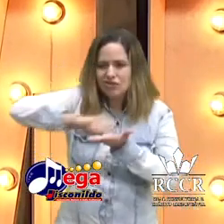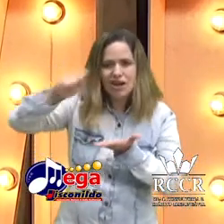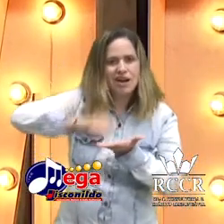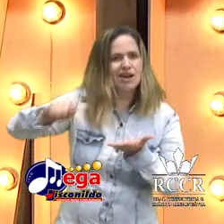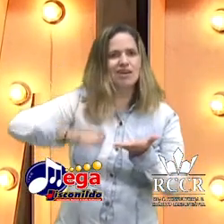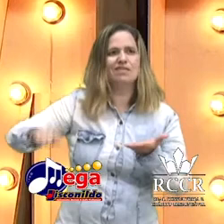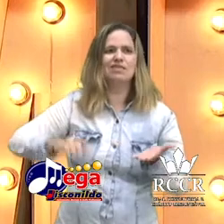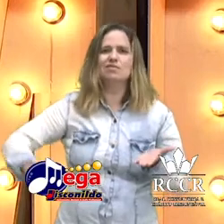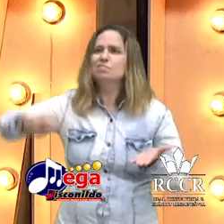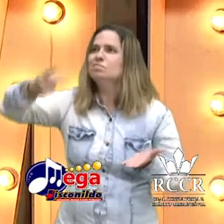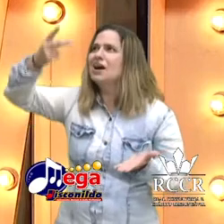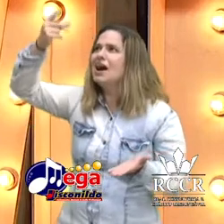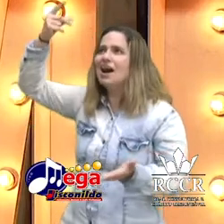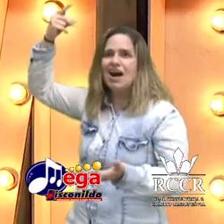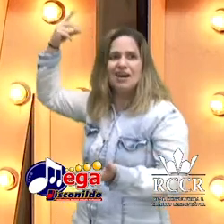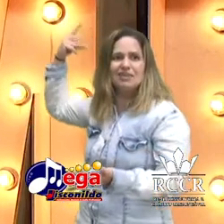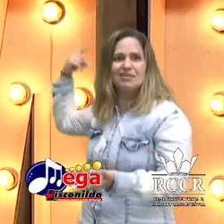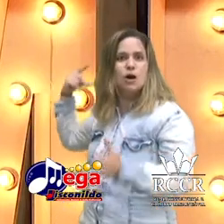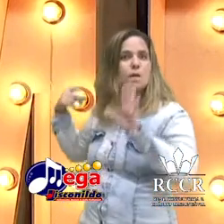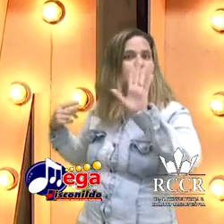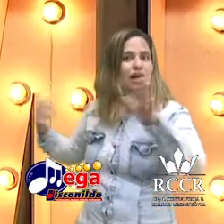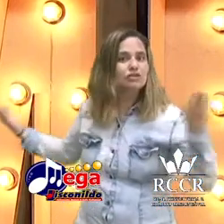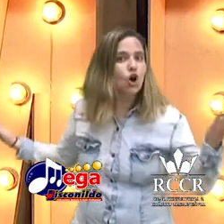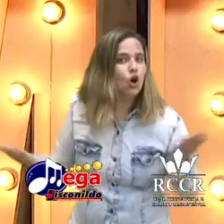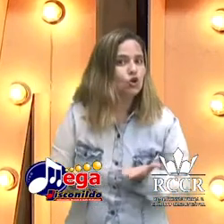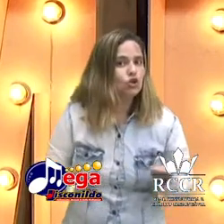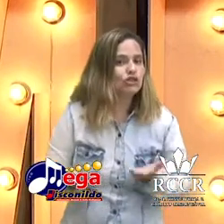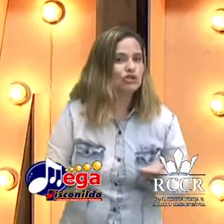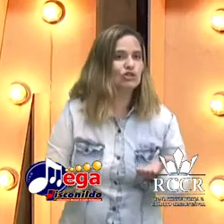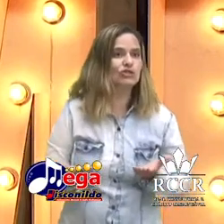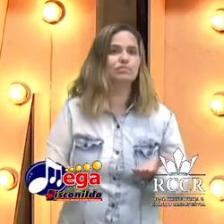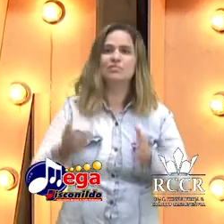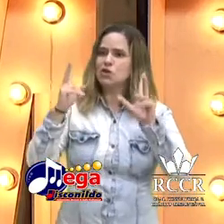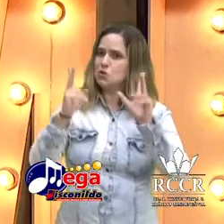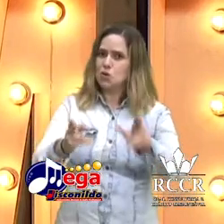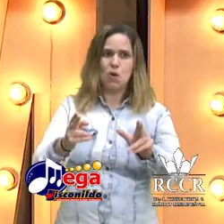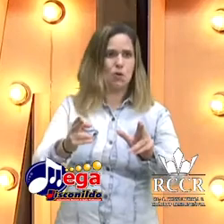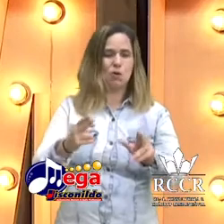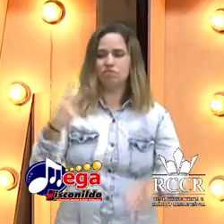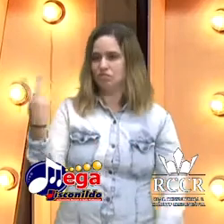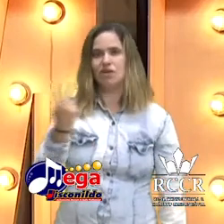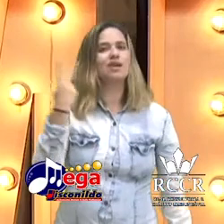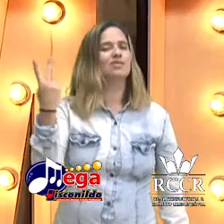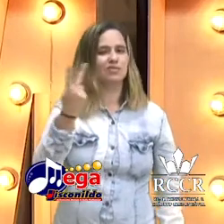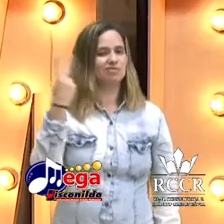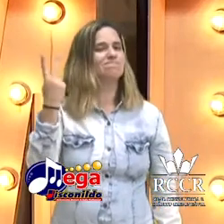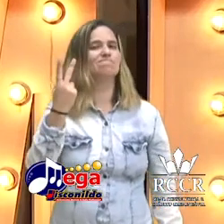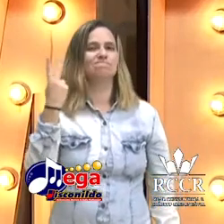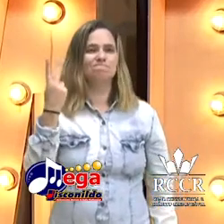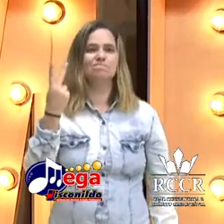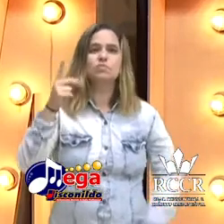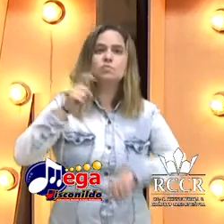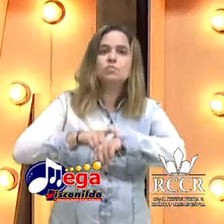real para hoje, tão presente para hoje, tão claro para esse tempo de ameaça à família.